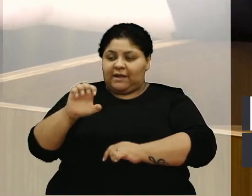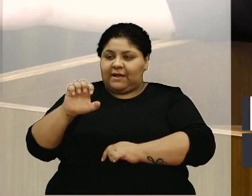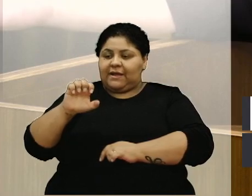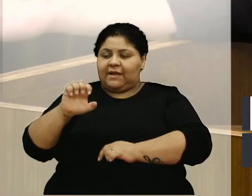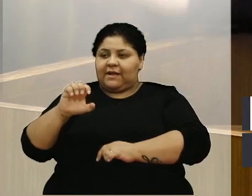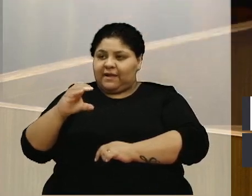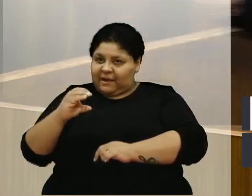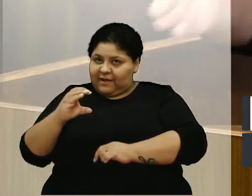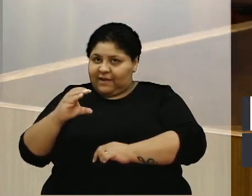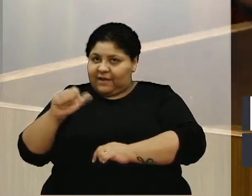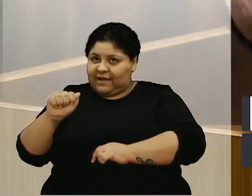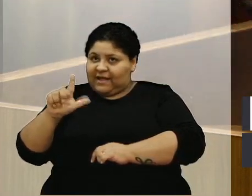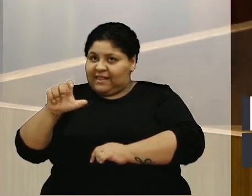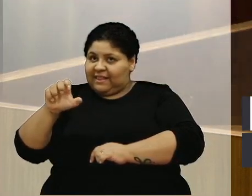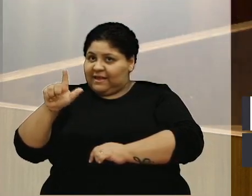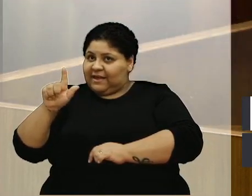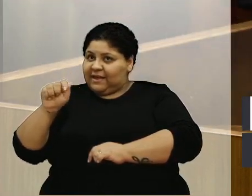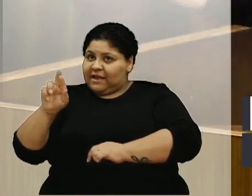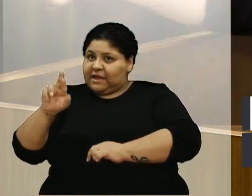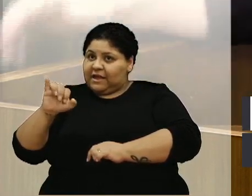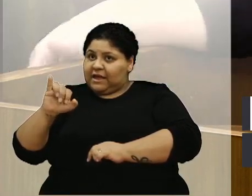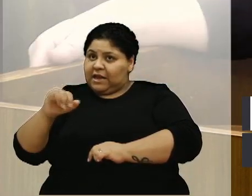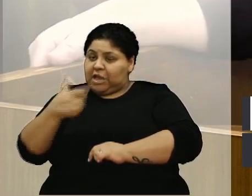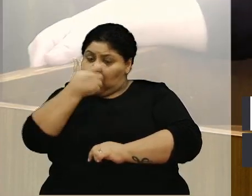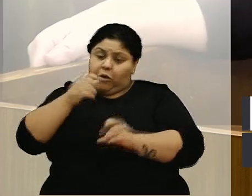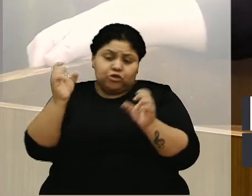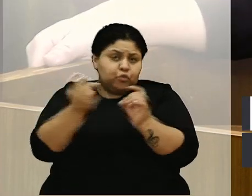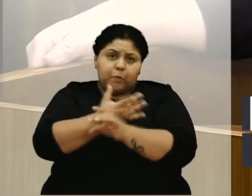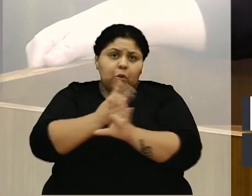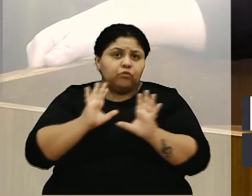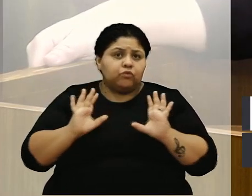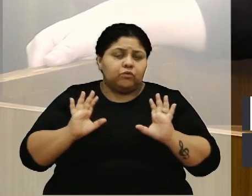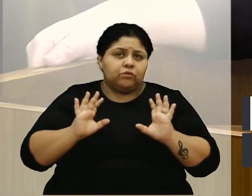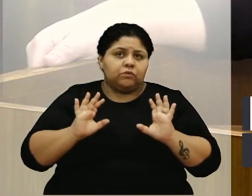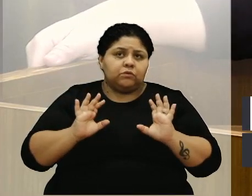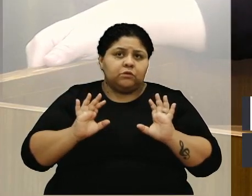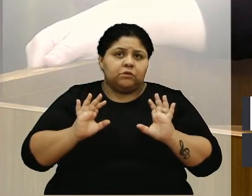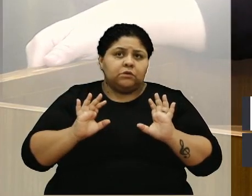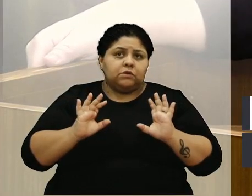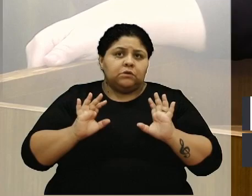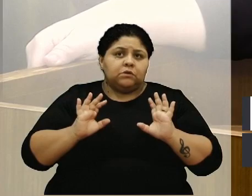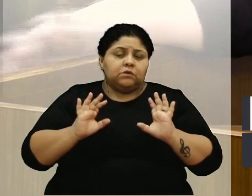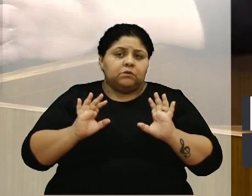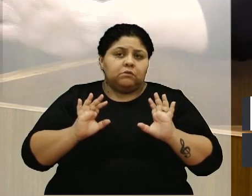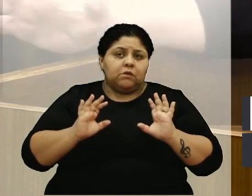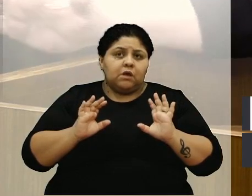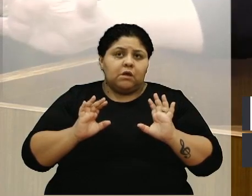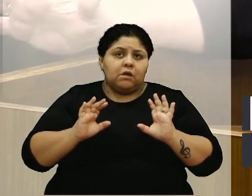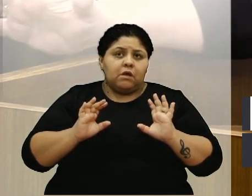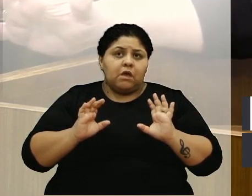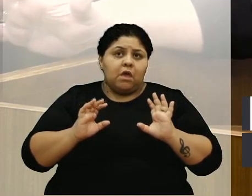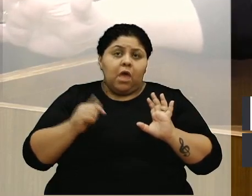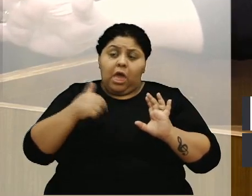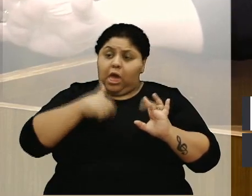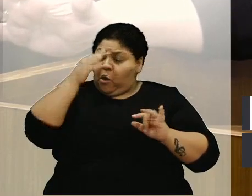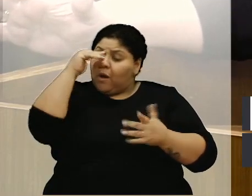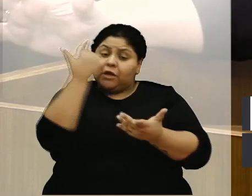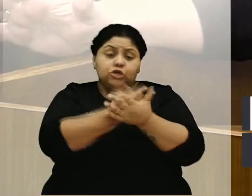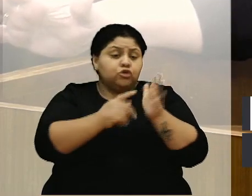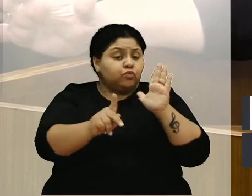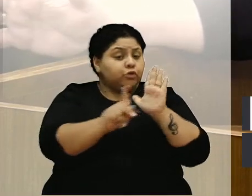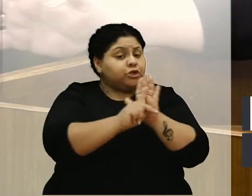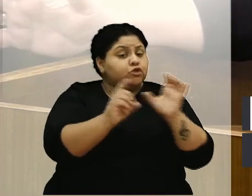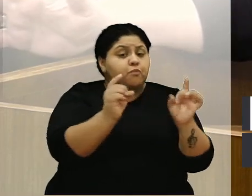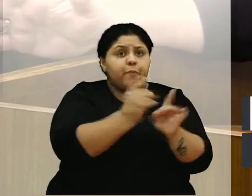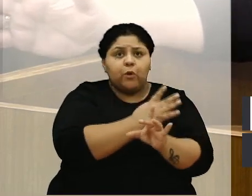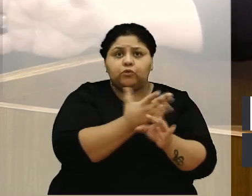fizeram o projeto. Vamos dar o projeto, então, da galeria da Júlio Calegari. Vamos ajudar pelo menos alguém.